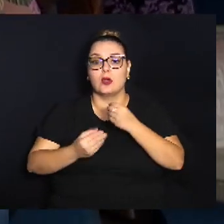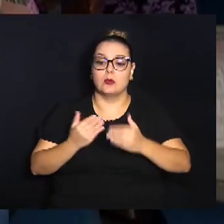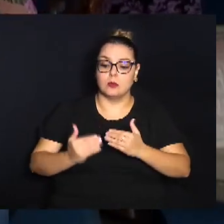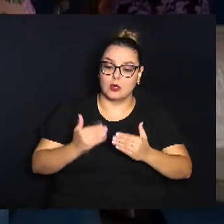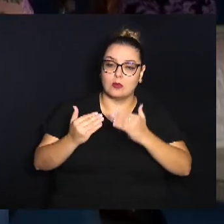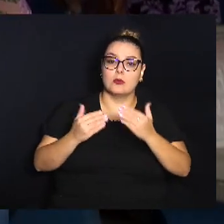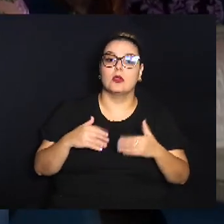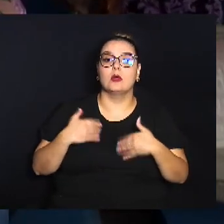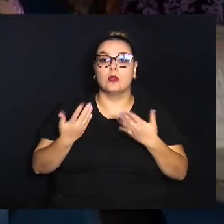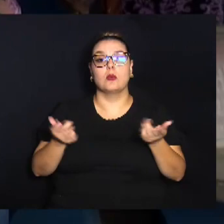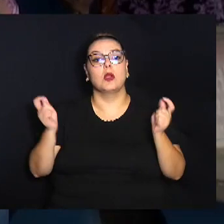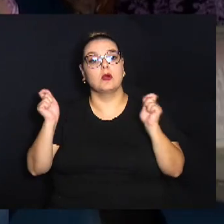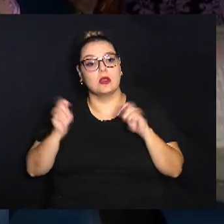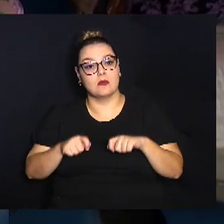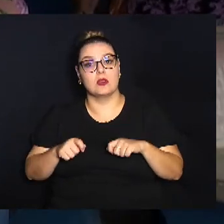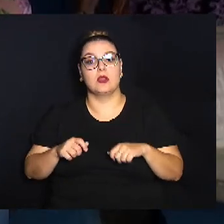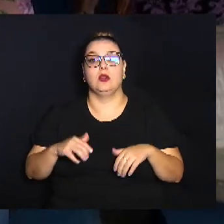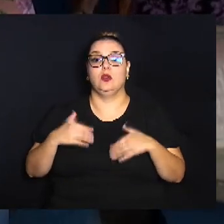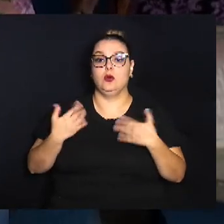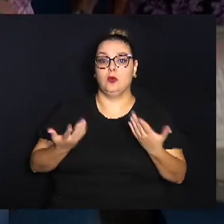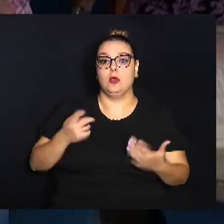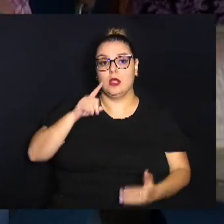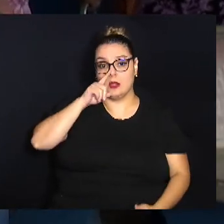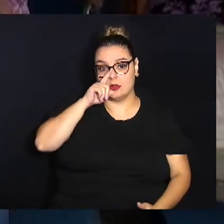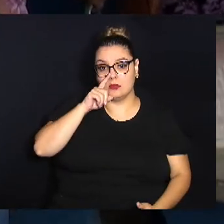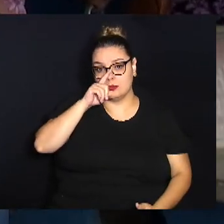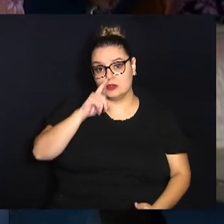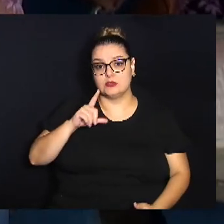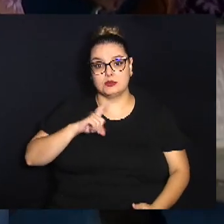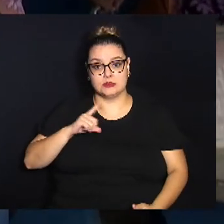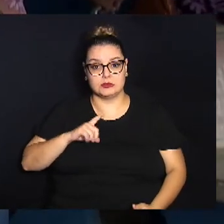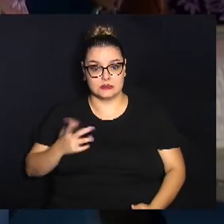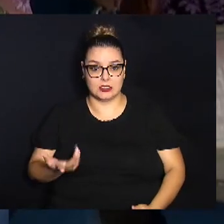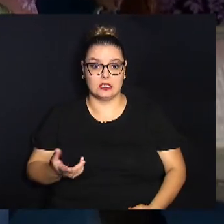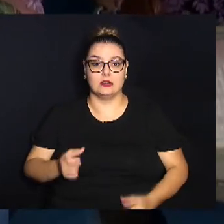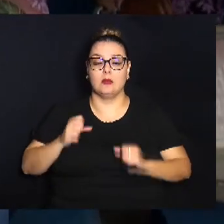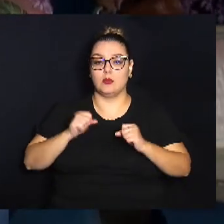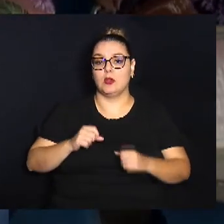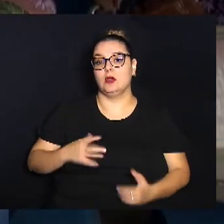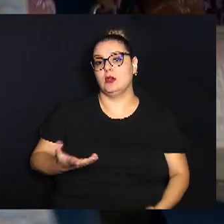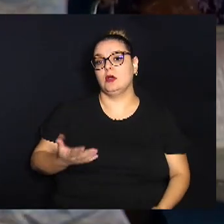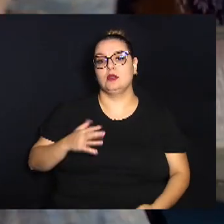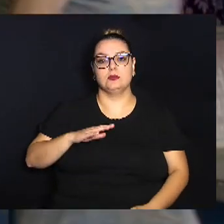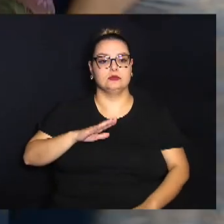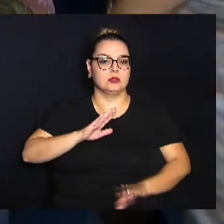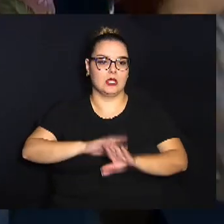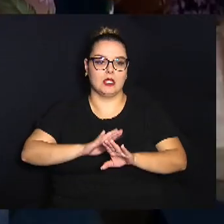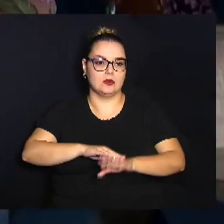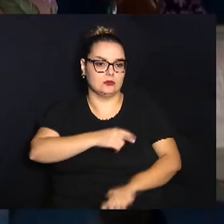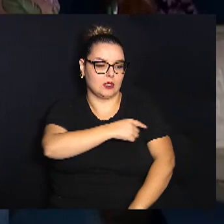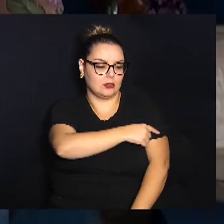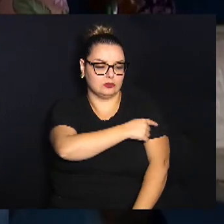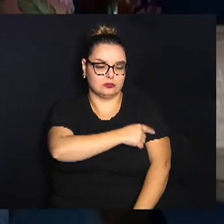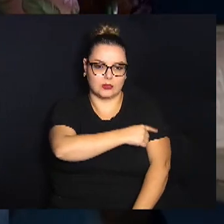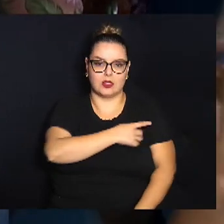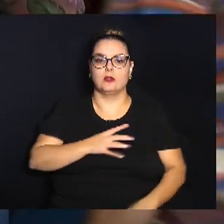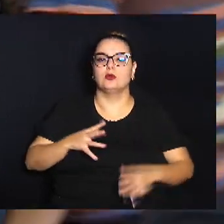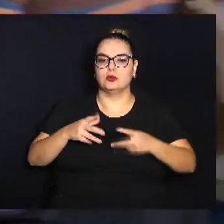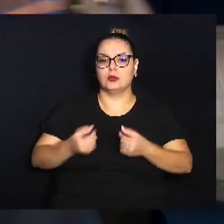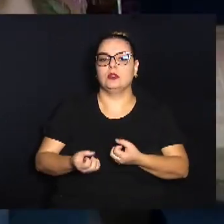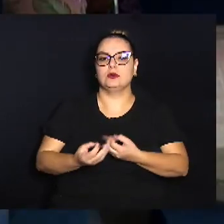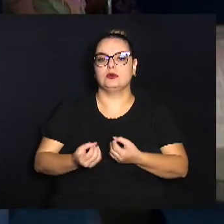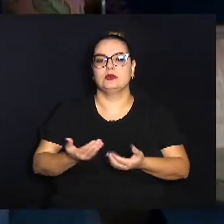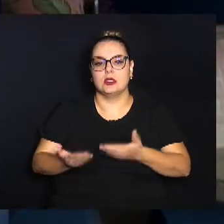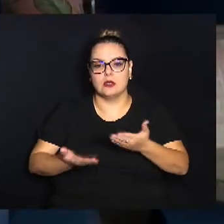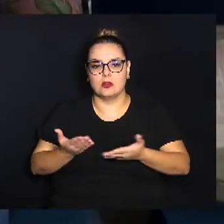qual é a eficácia, quais são os riscos esperados, né? Então a gente pode esperar aí reação local. Então todas essas informações e esses